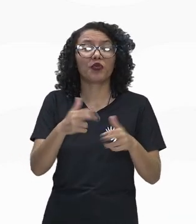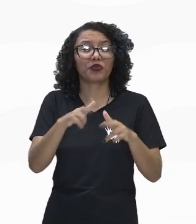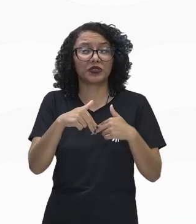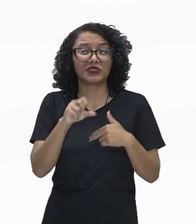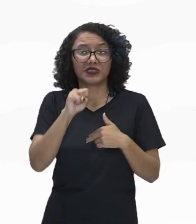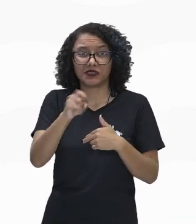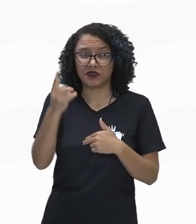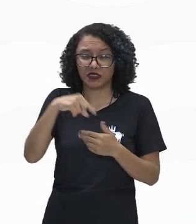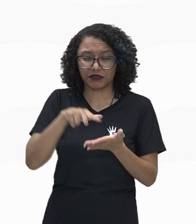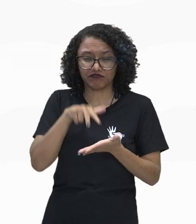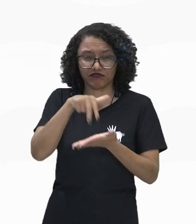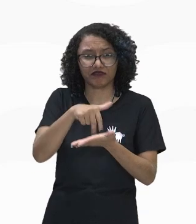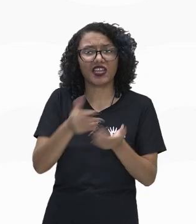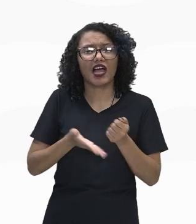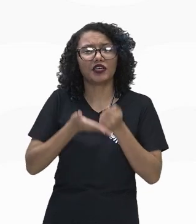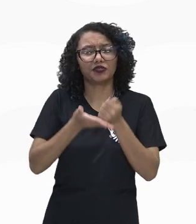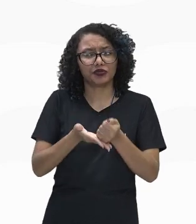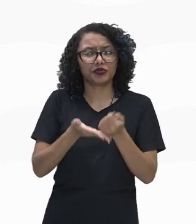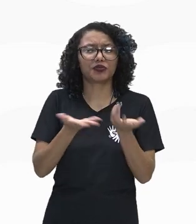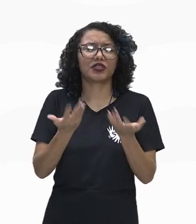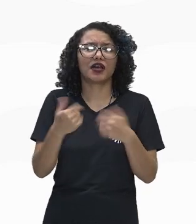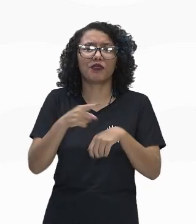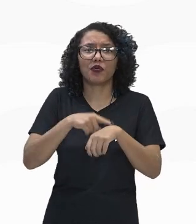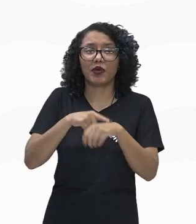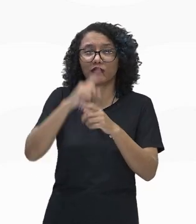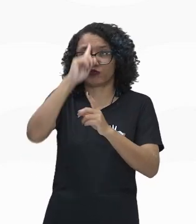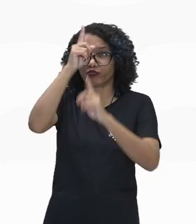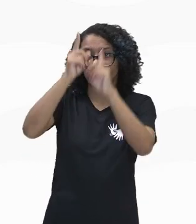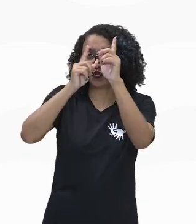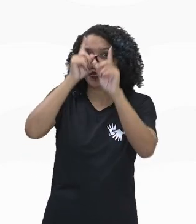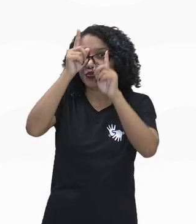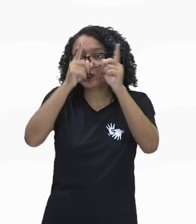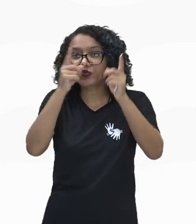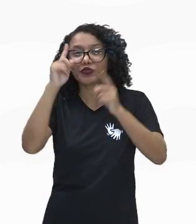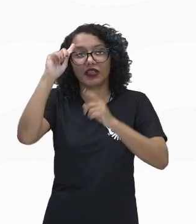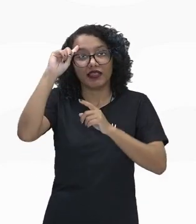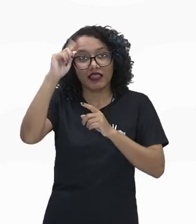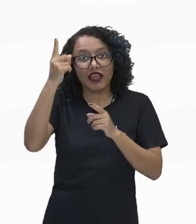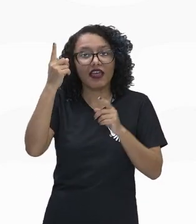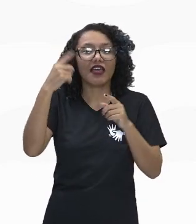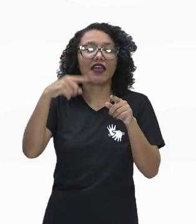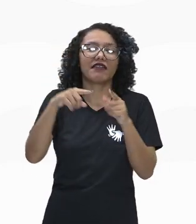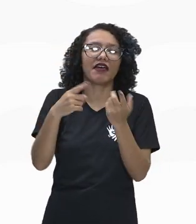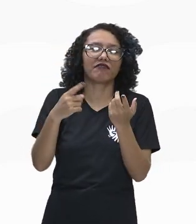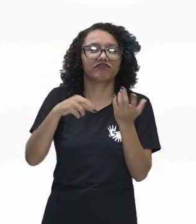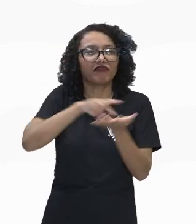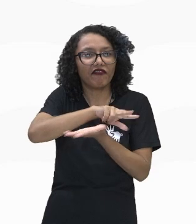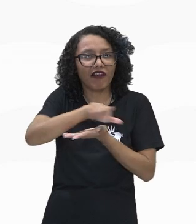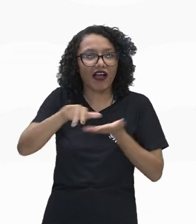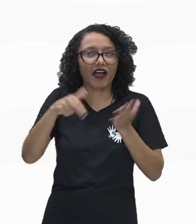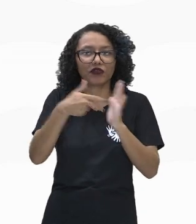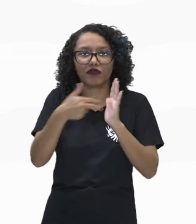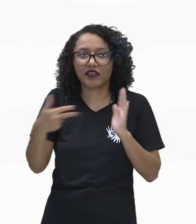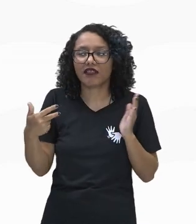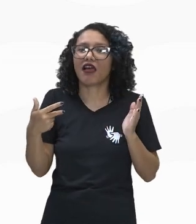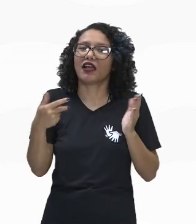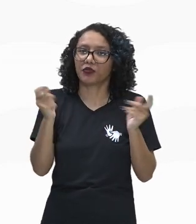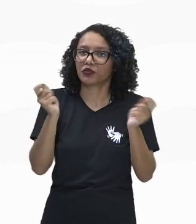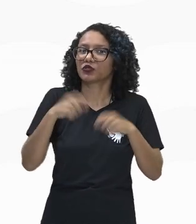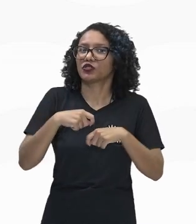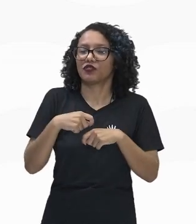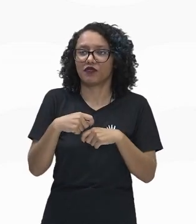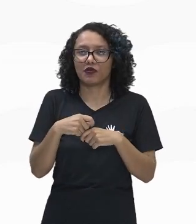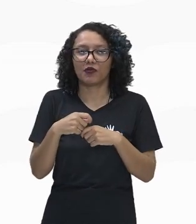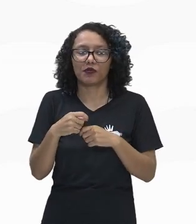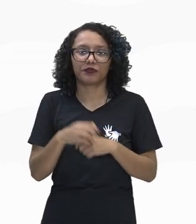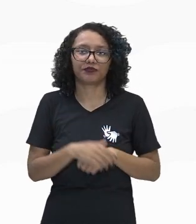vocês na criatividade, pode ajudar também vocês nas questões relacionadas à inovação. E eu acho muito interessante como a gente